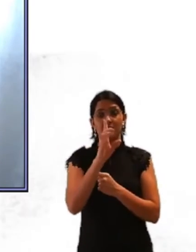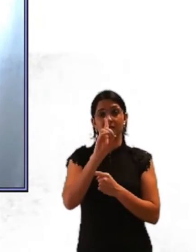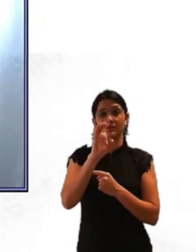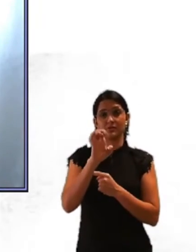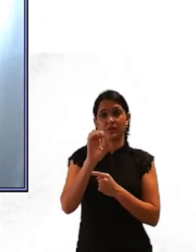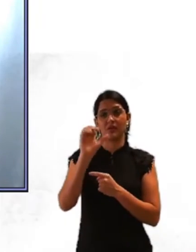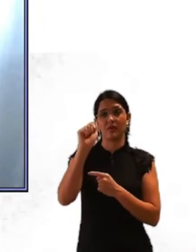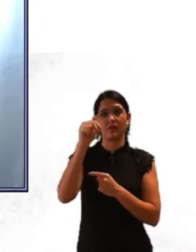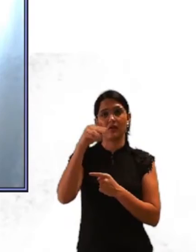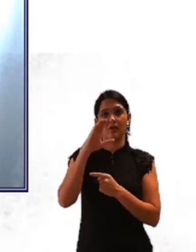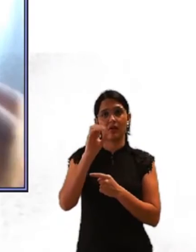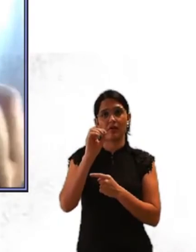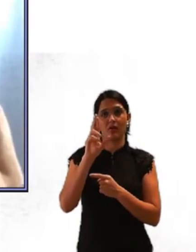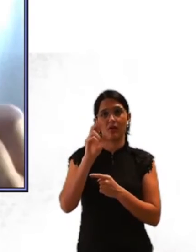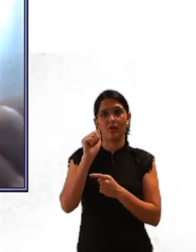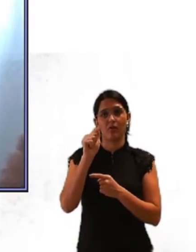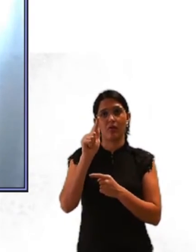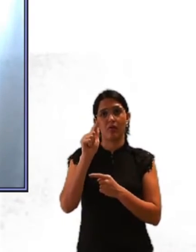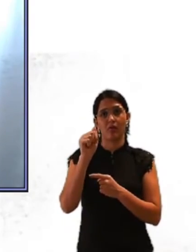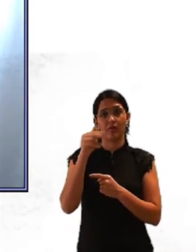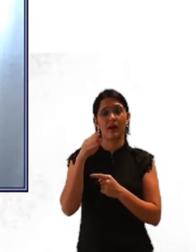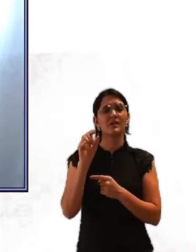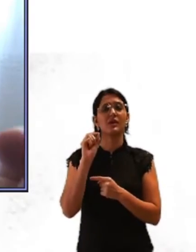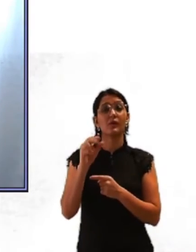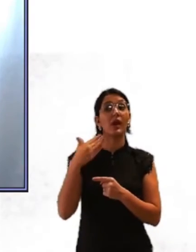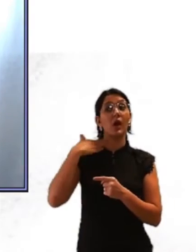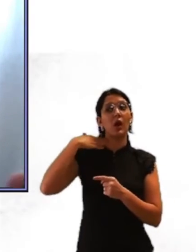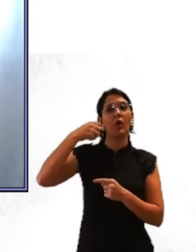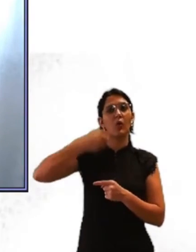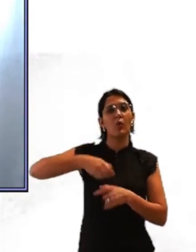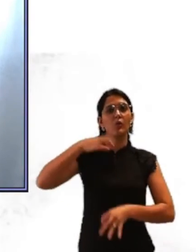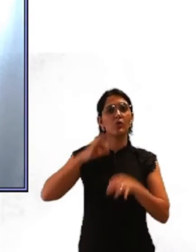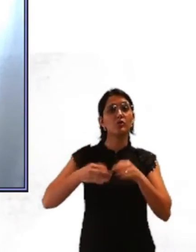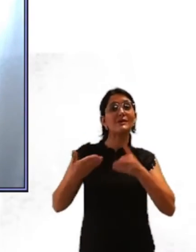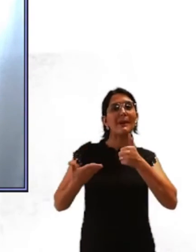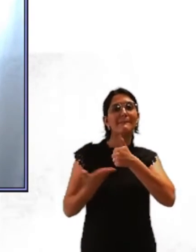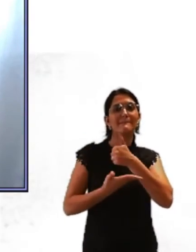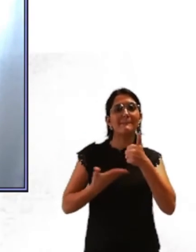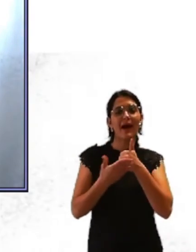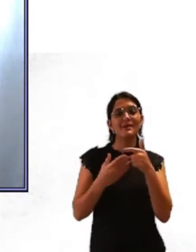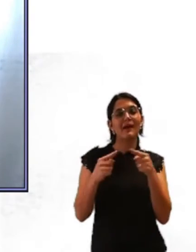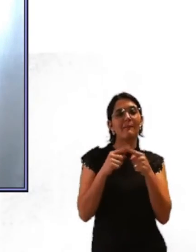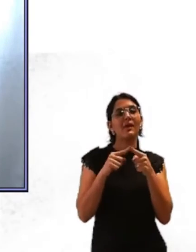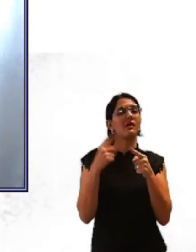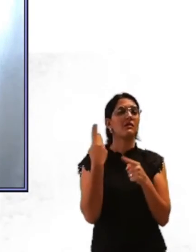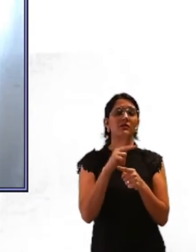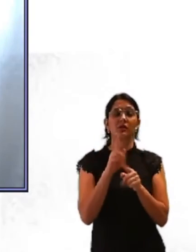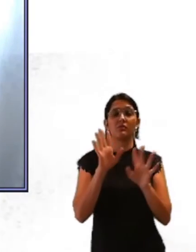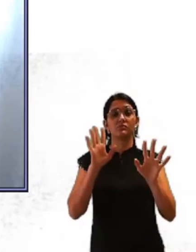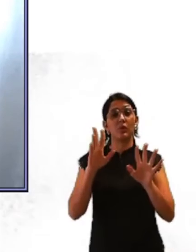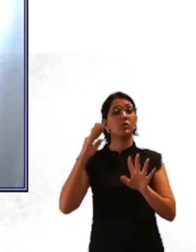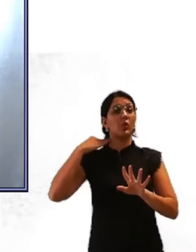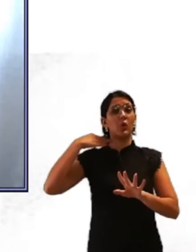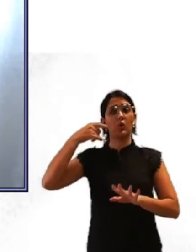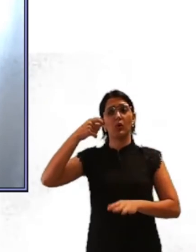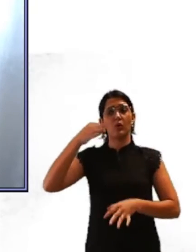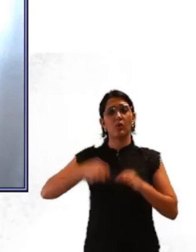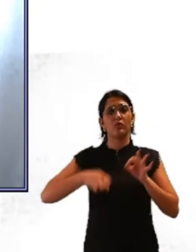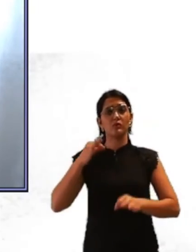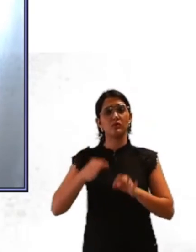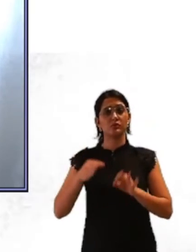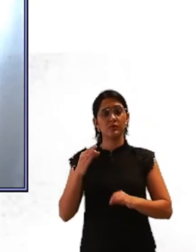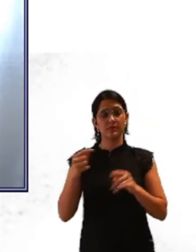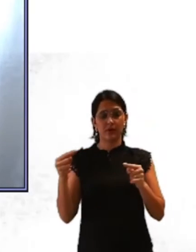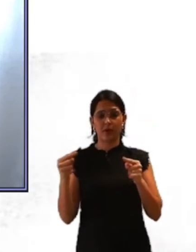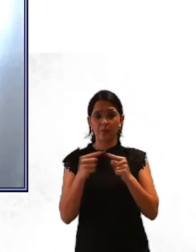e pronto, né? Ele formou ali o seu, ele é bem, ele tem algum ponto de contato com o